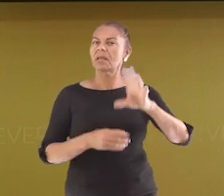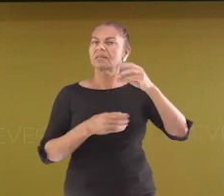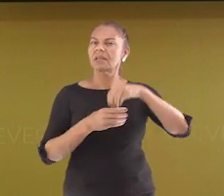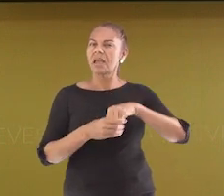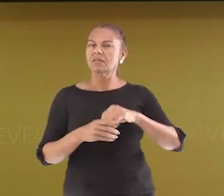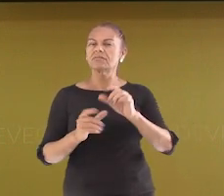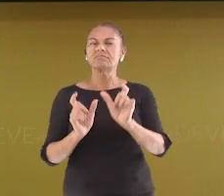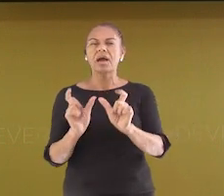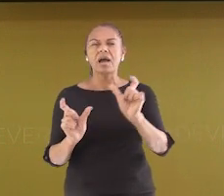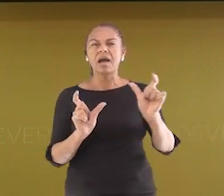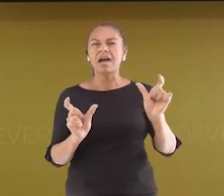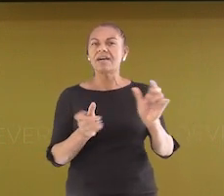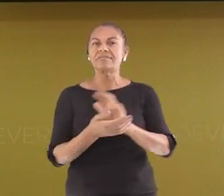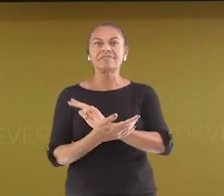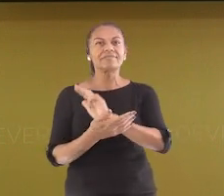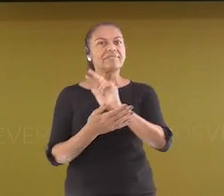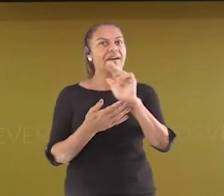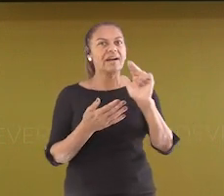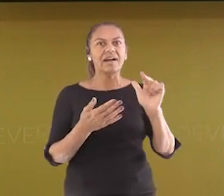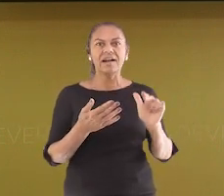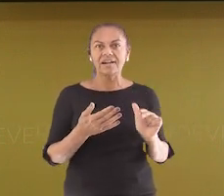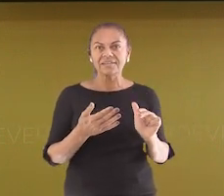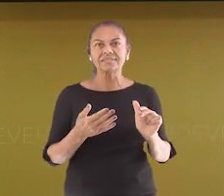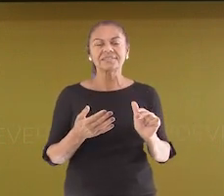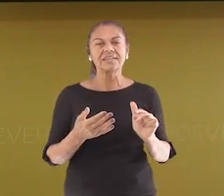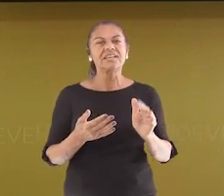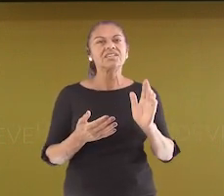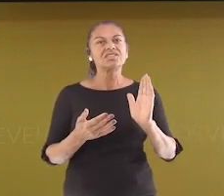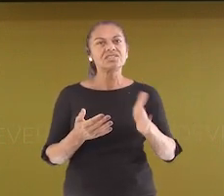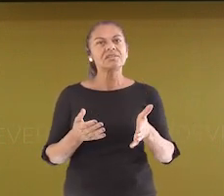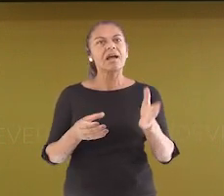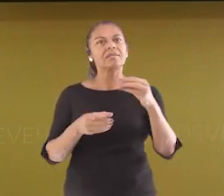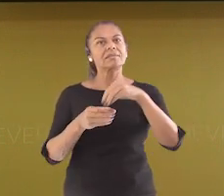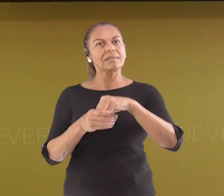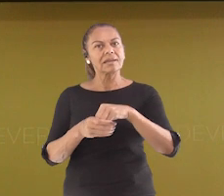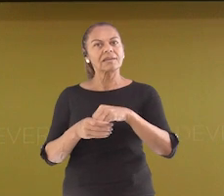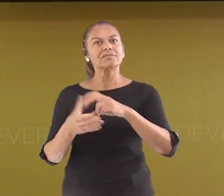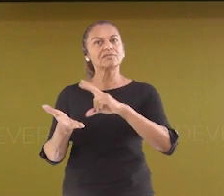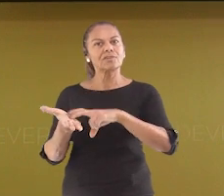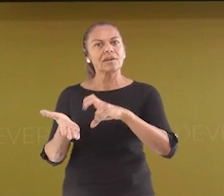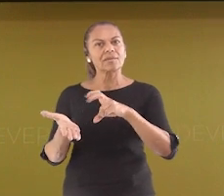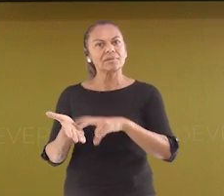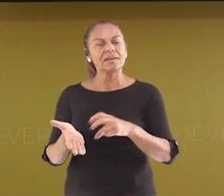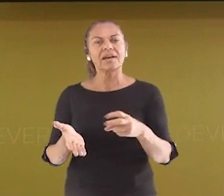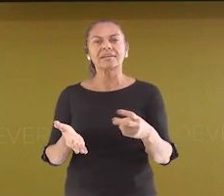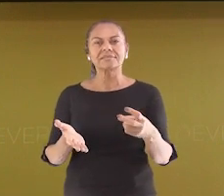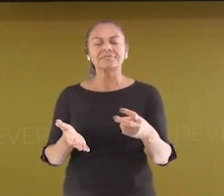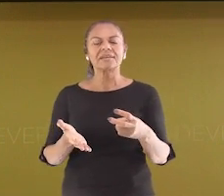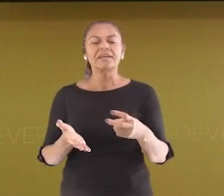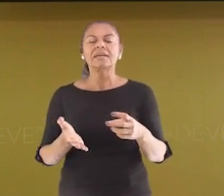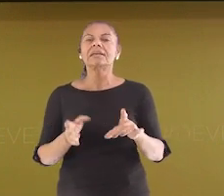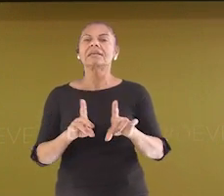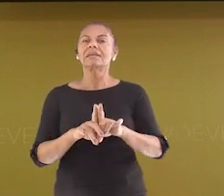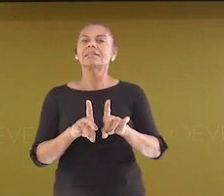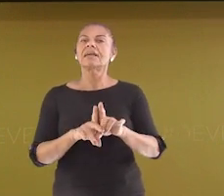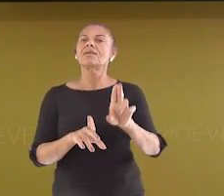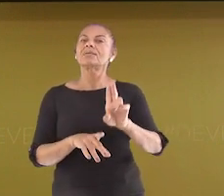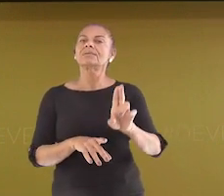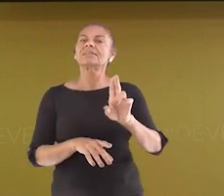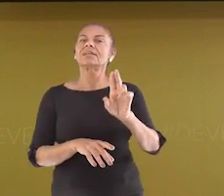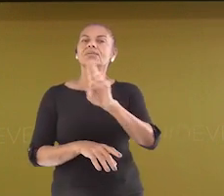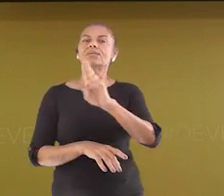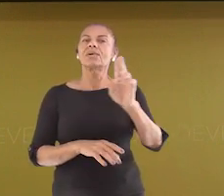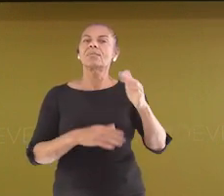estrangeiros utilizados na nossa língua. Muitos deles, inclusive, de tão utilizados, acabam se tornando parte do nosso